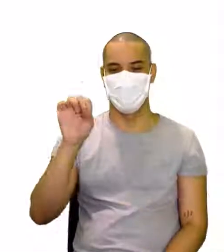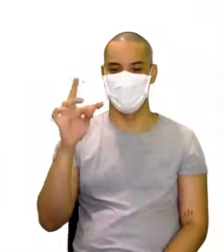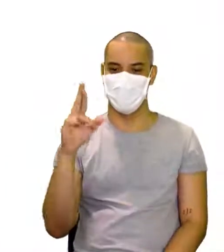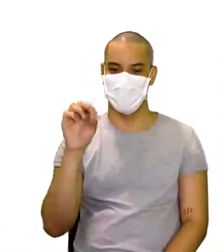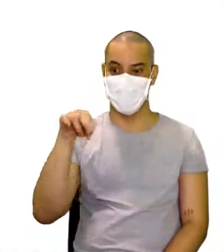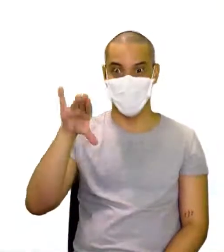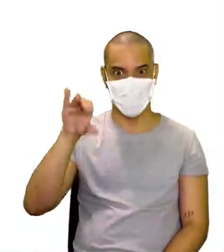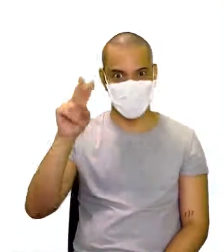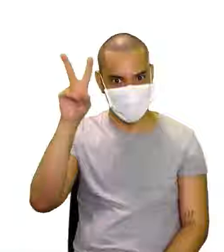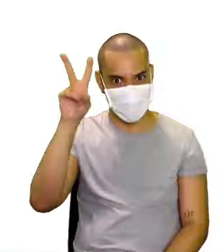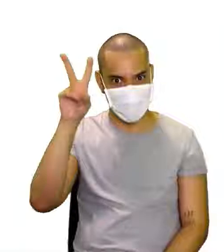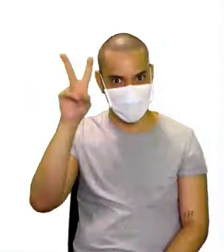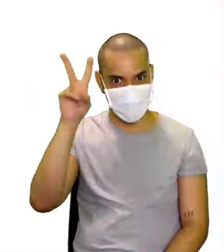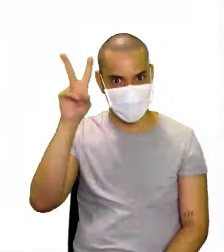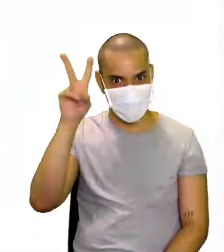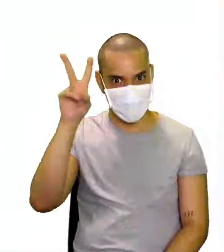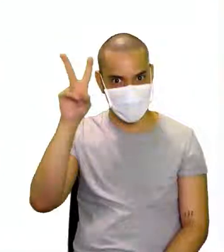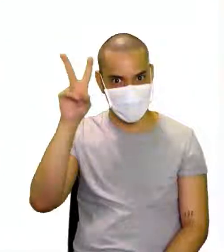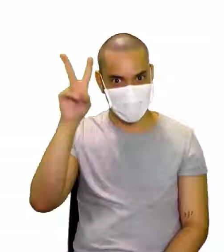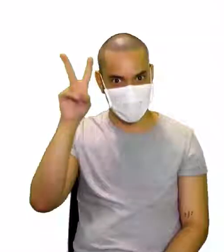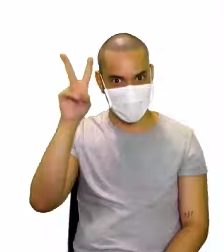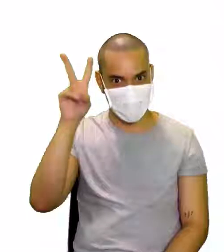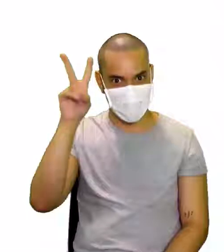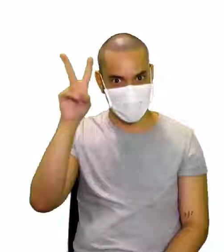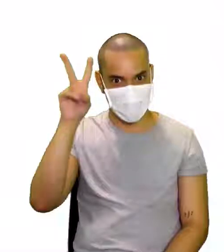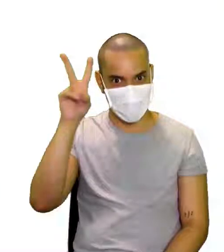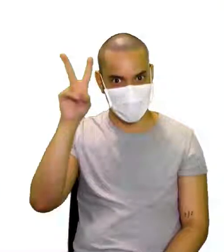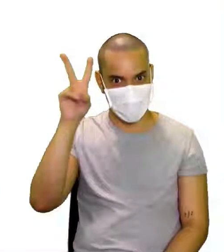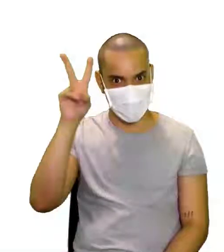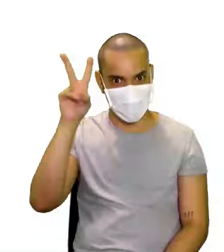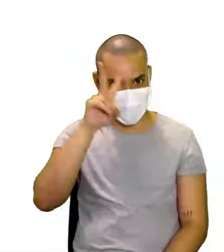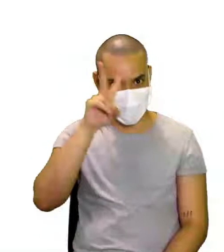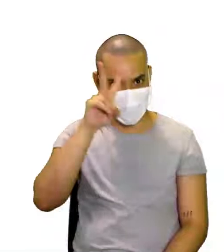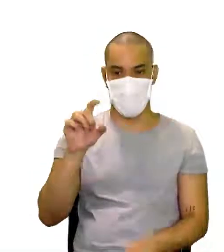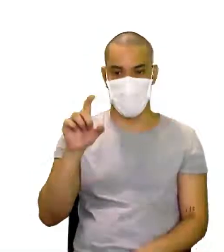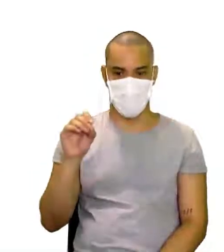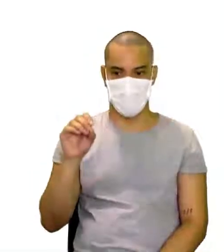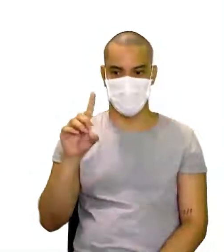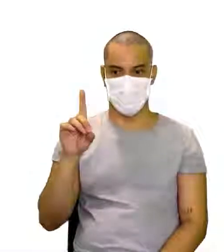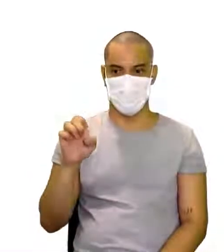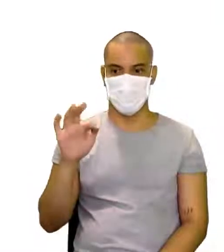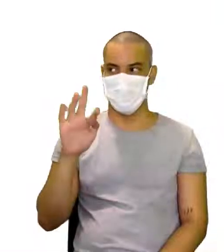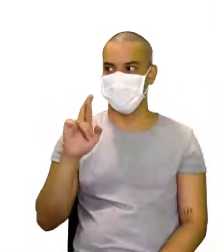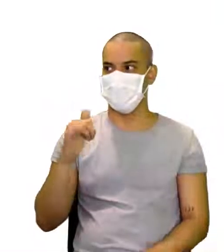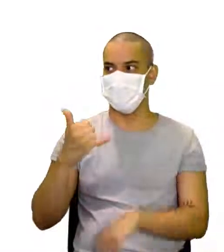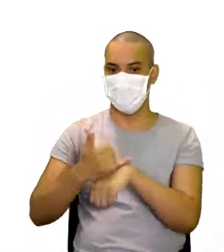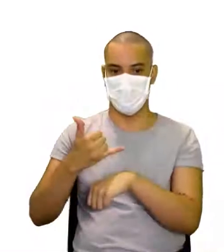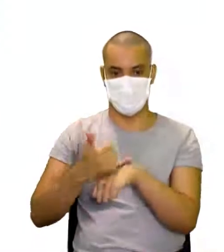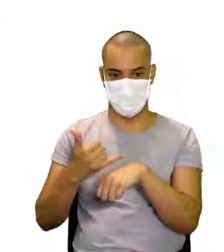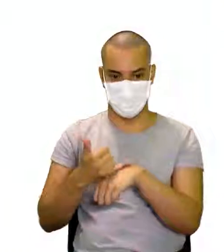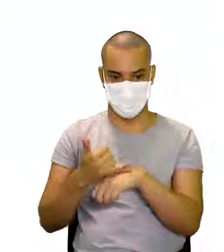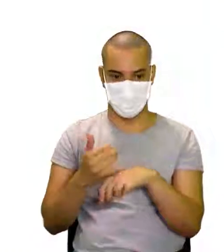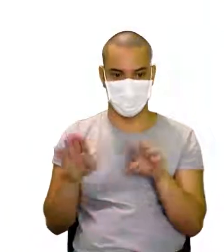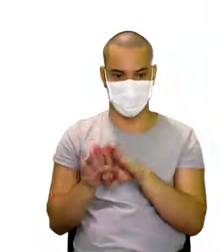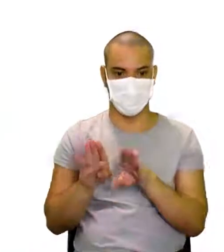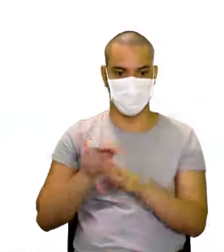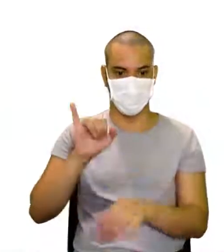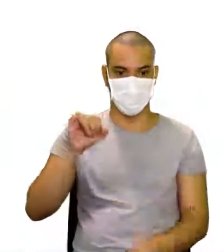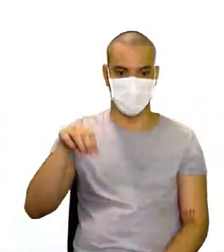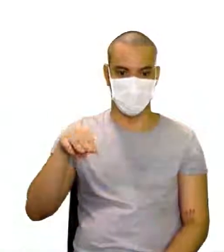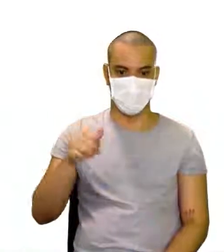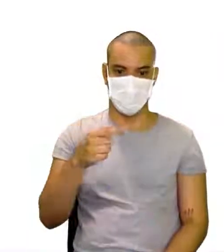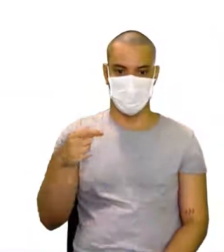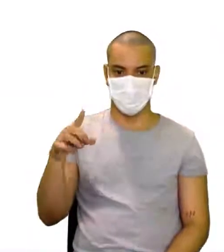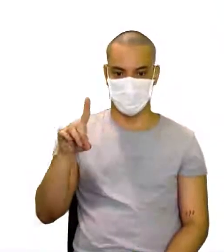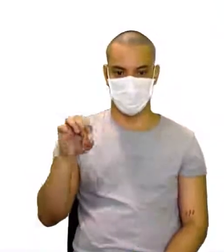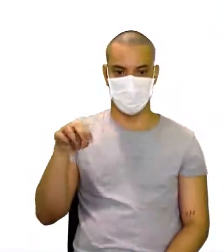novo, pessoal, e óxido de ferro. O ímã também de neodímio. Esse ímã eu